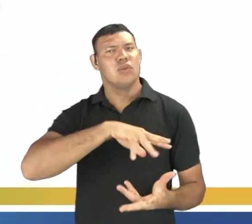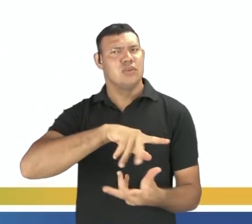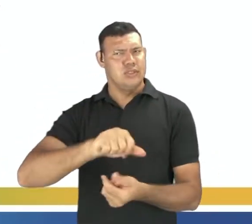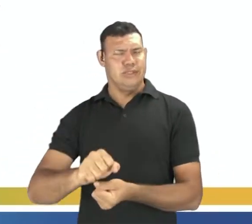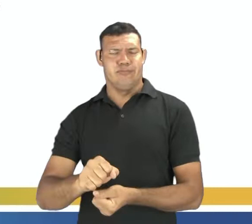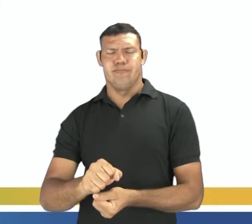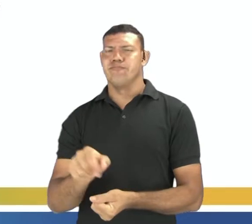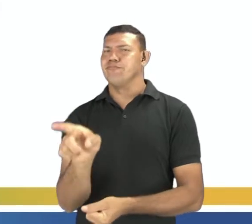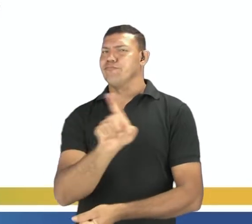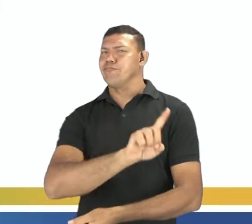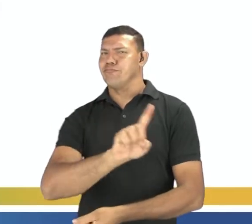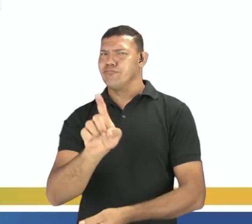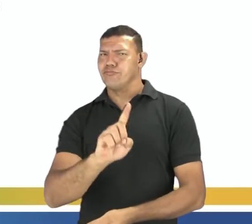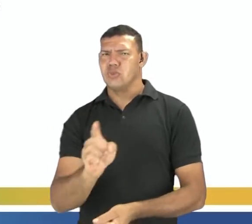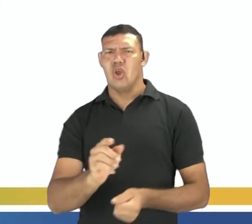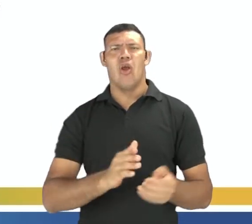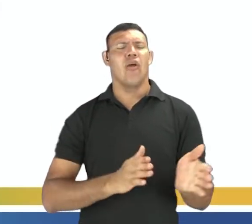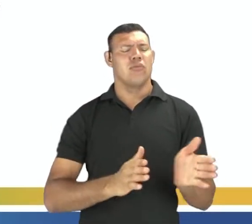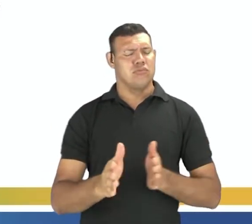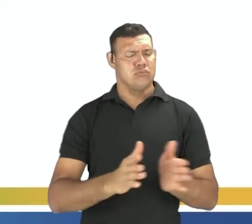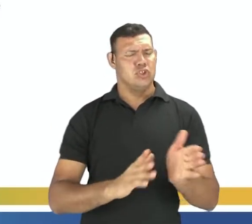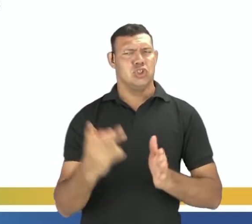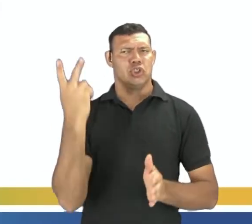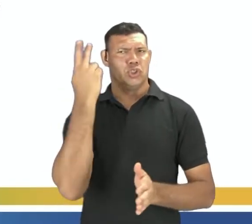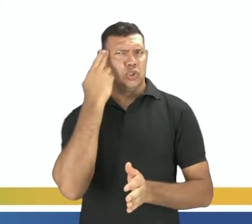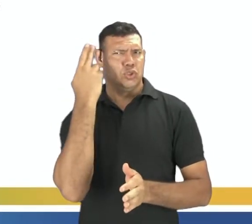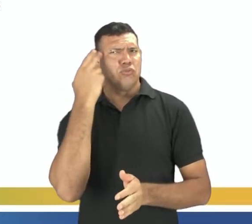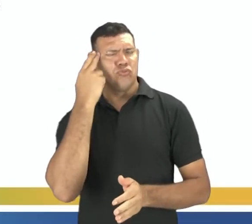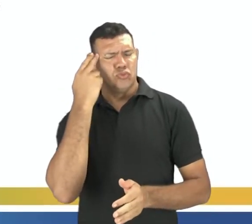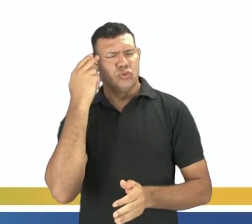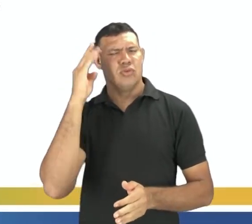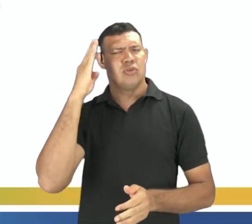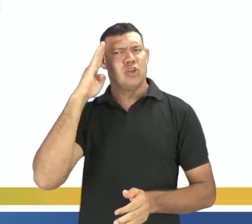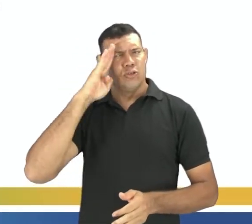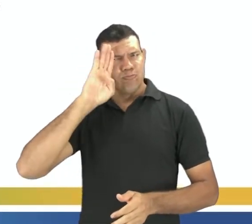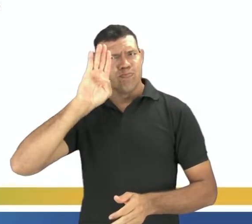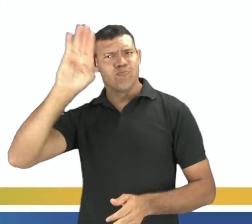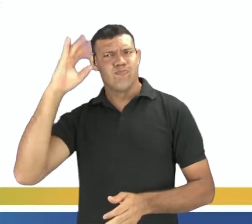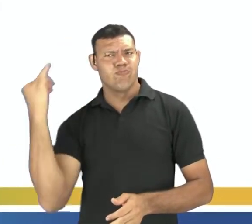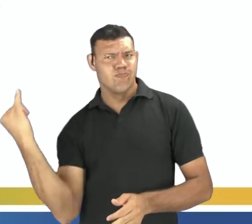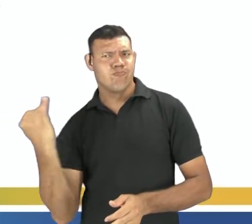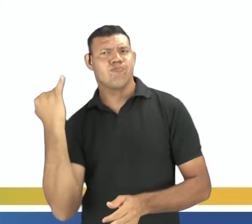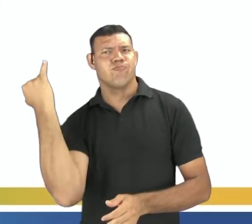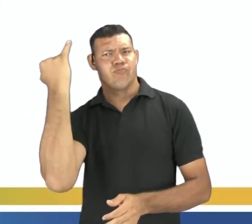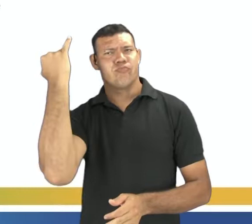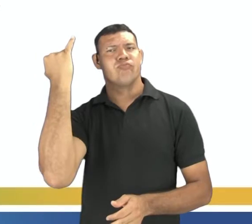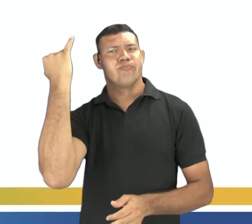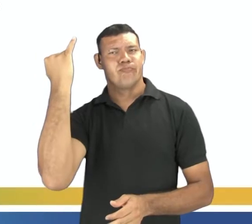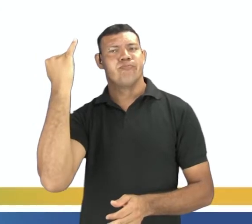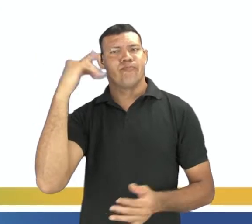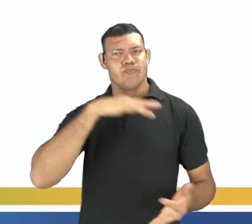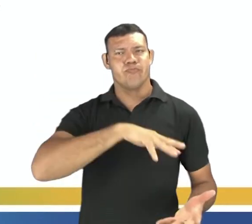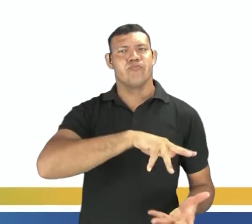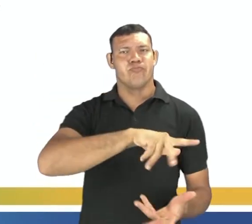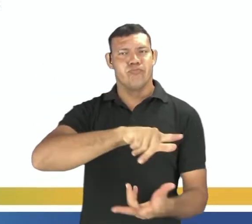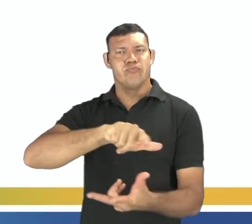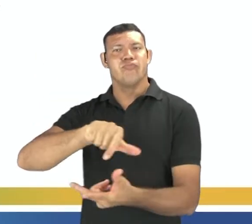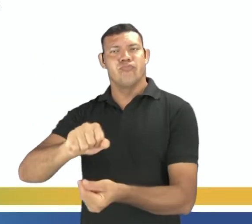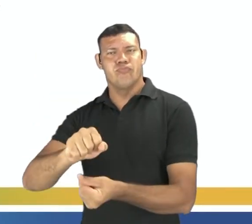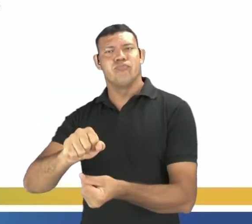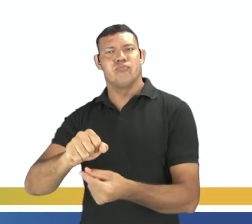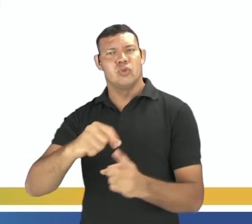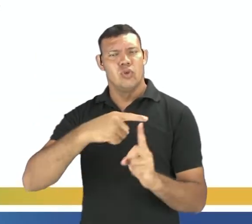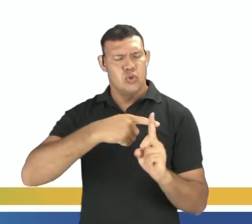estufa é um processo natural e ele é fundamental para manter o nosso planeta na